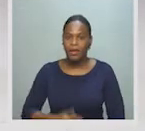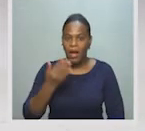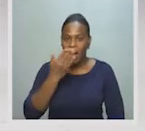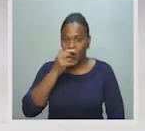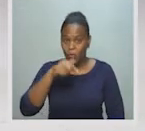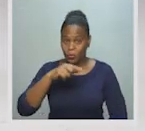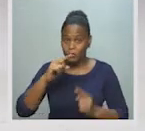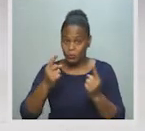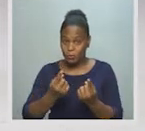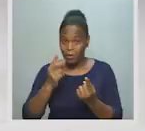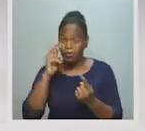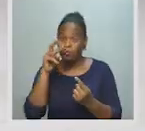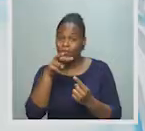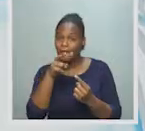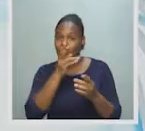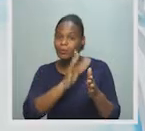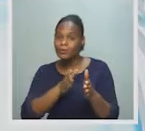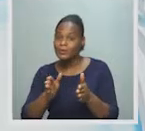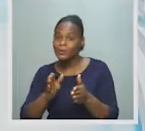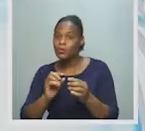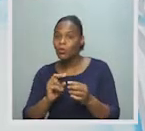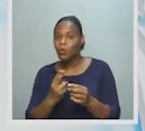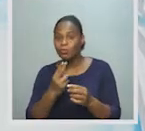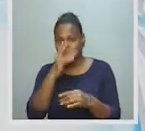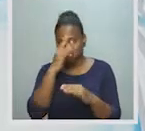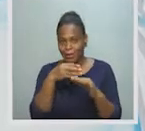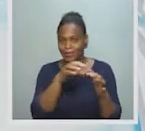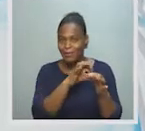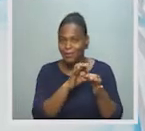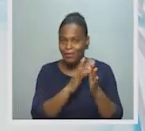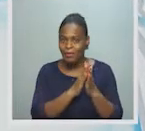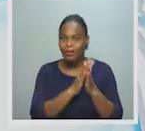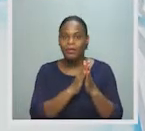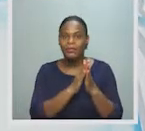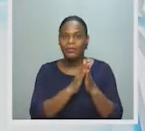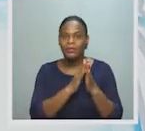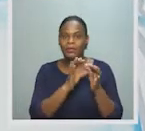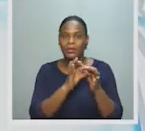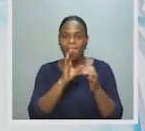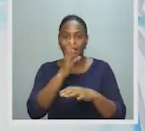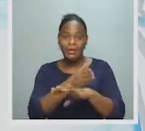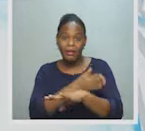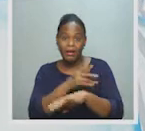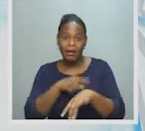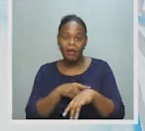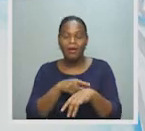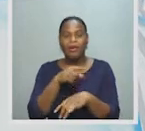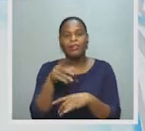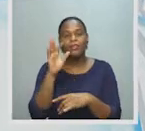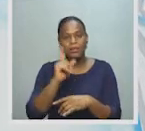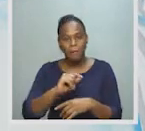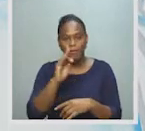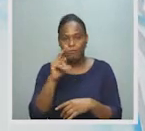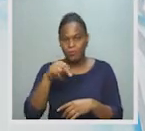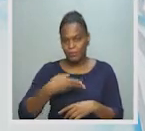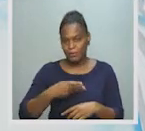O sumário da aula de hoje é o processo, ou melhor, o fenómeno de ressacralização e o